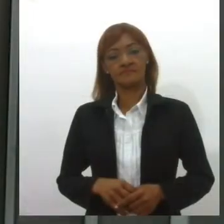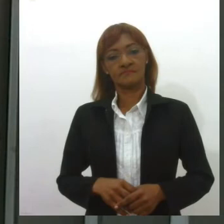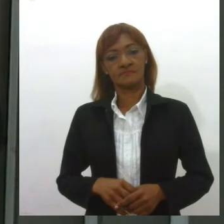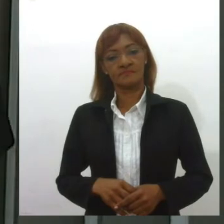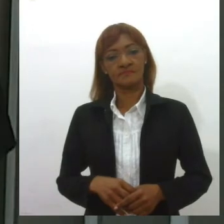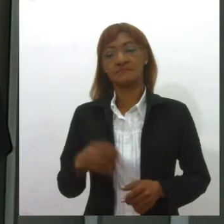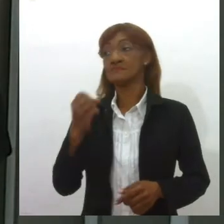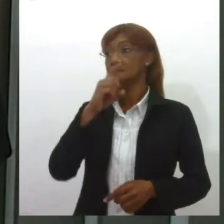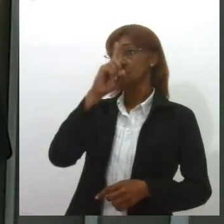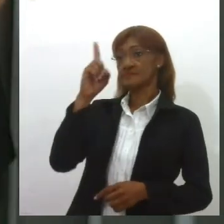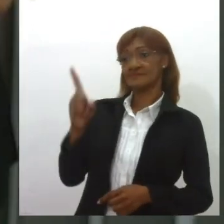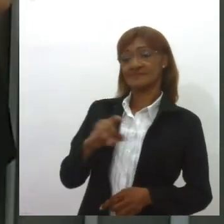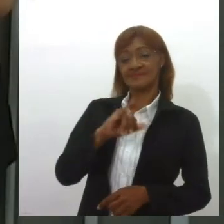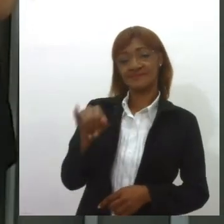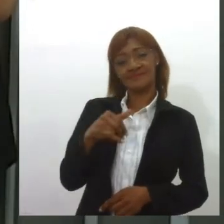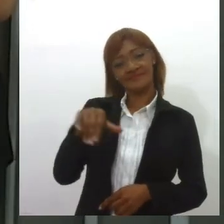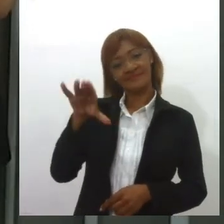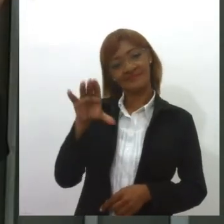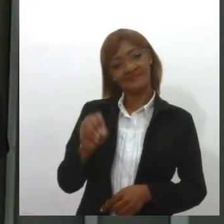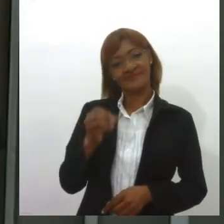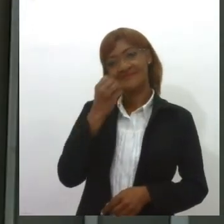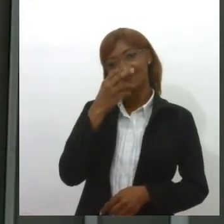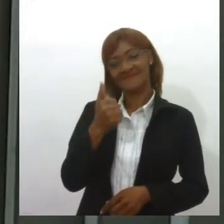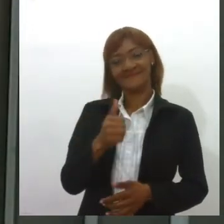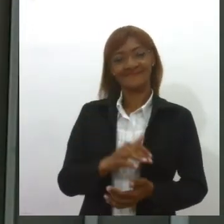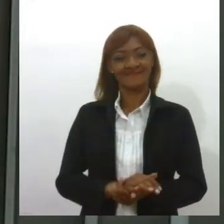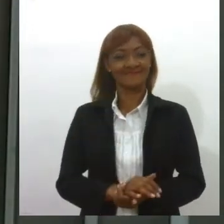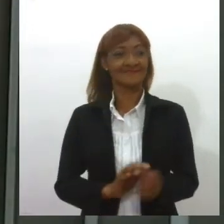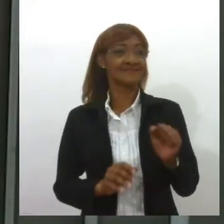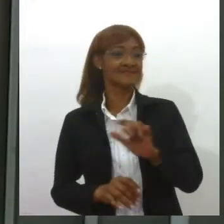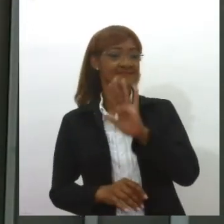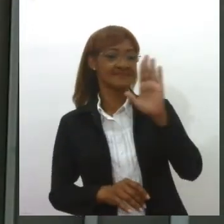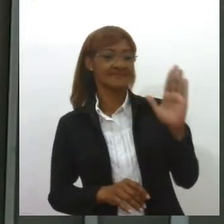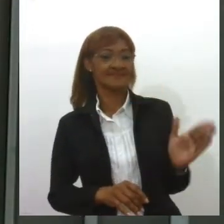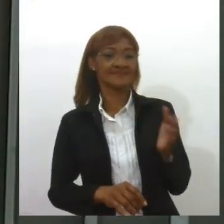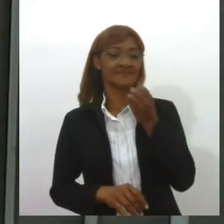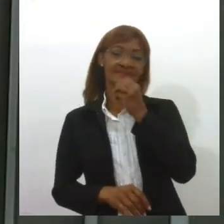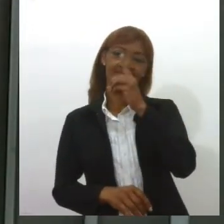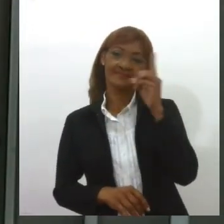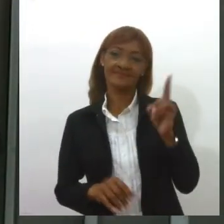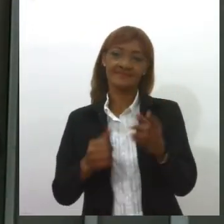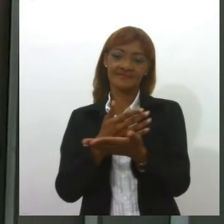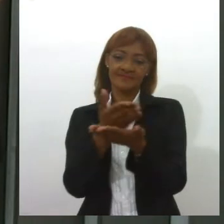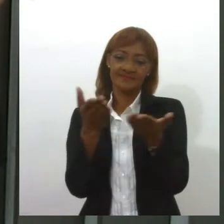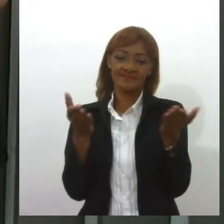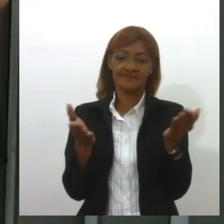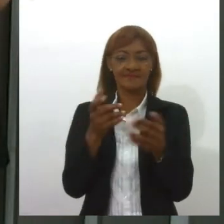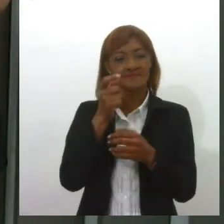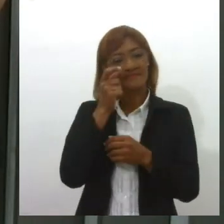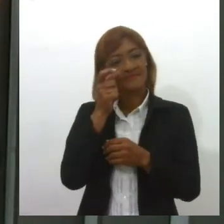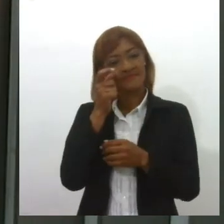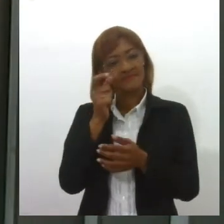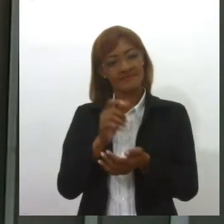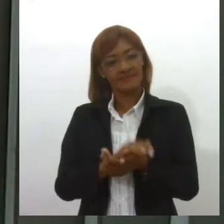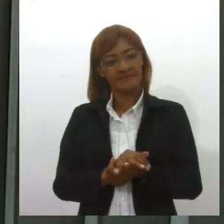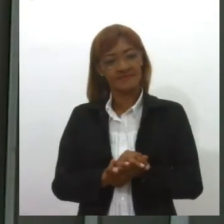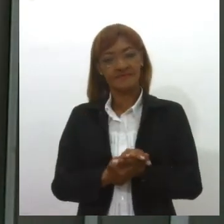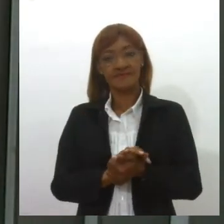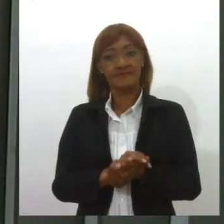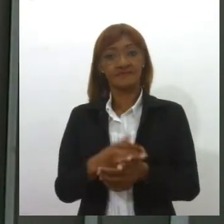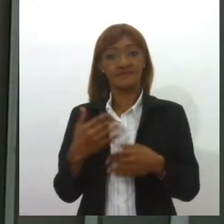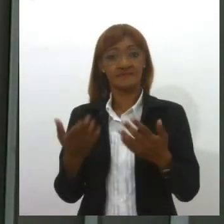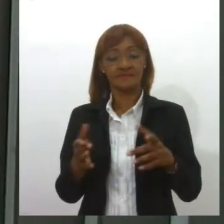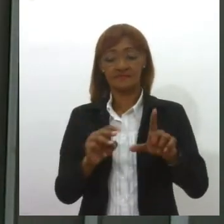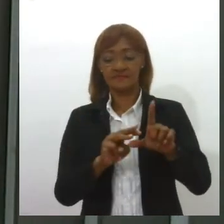Bom dia, Júnior, tudo bom? Olá, Alícia, bom dia a todos que nos acompanham, que nos assistem. Olha só, em nosso